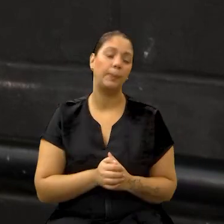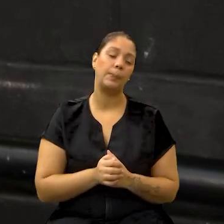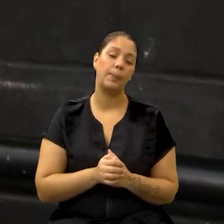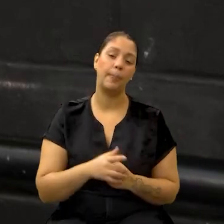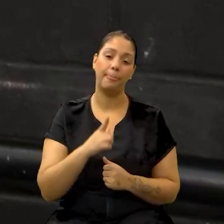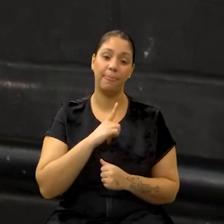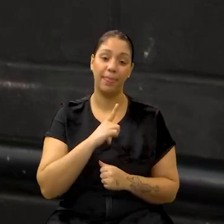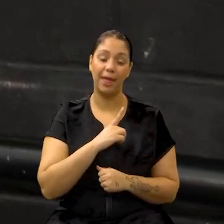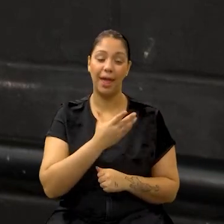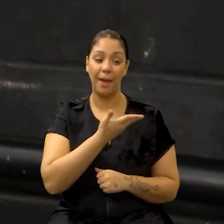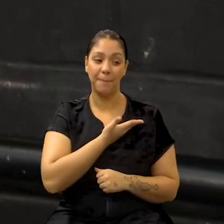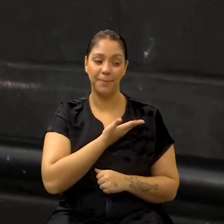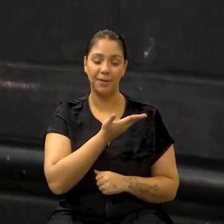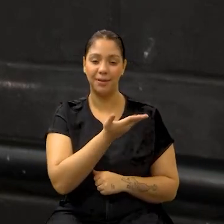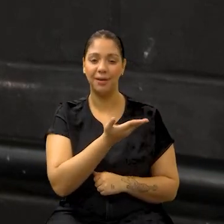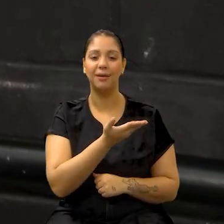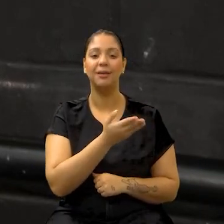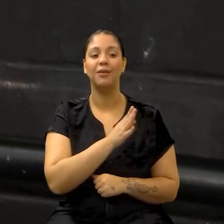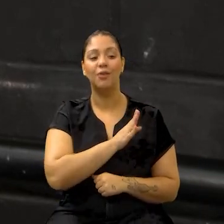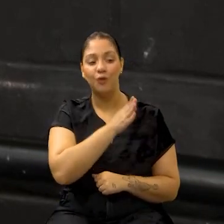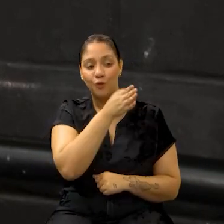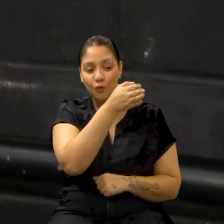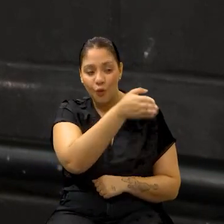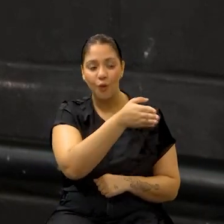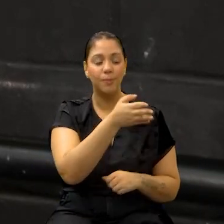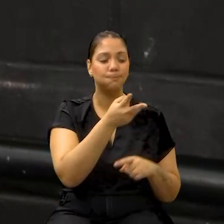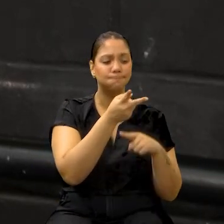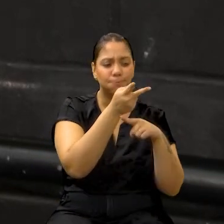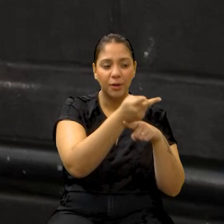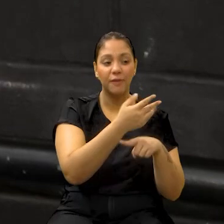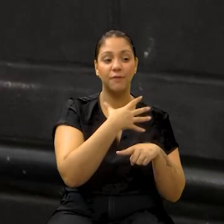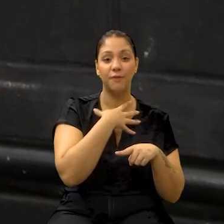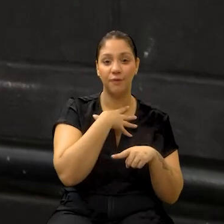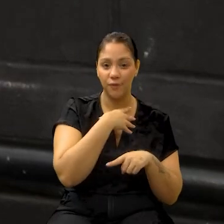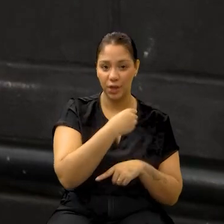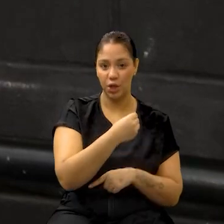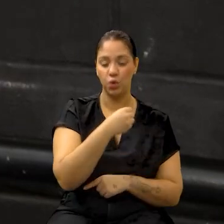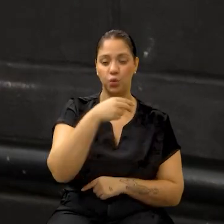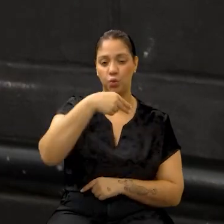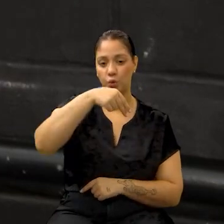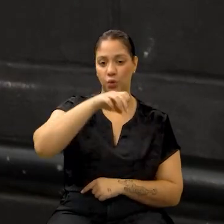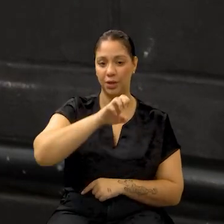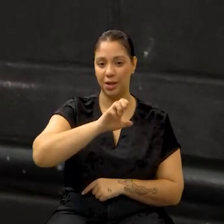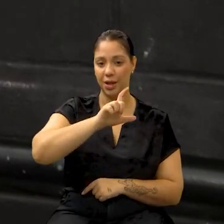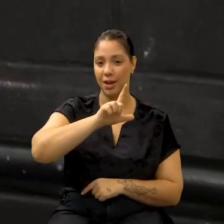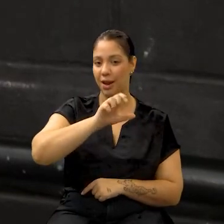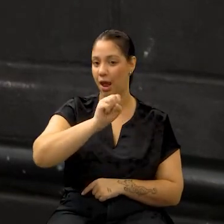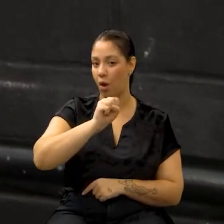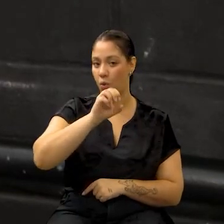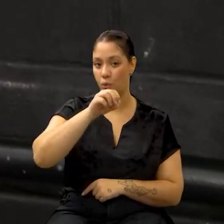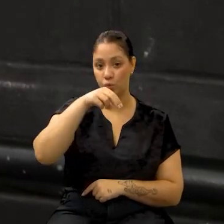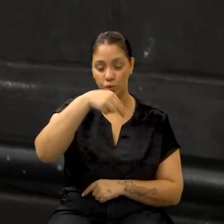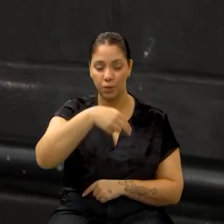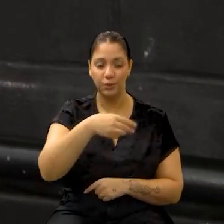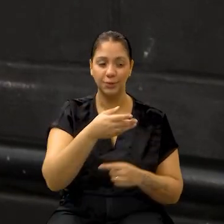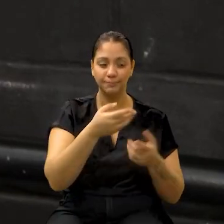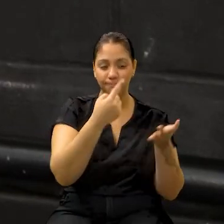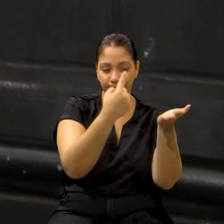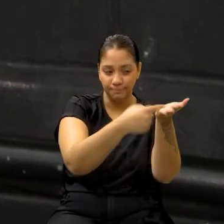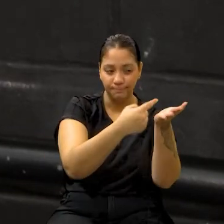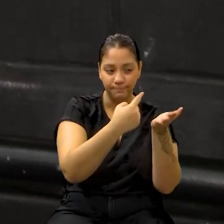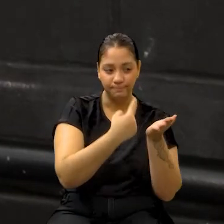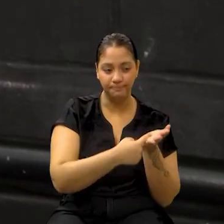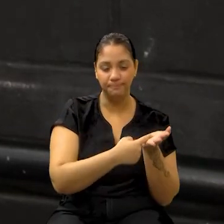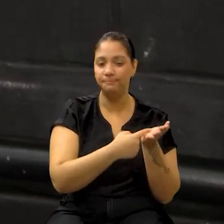e essas nossas amigas, elas foram atrás dos filhos do Nelson Rodrigues e